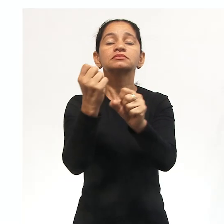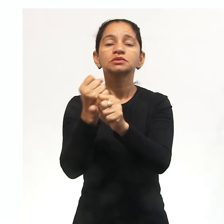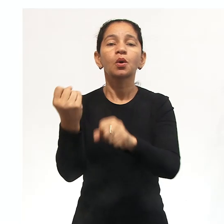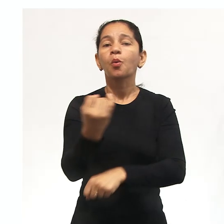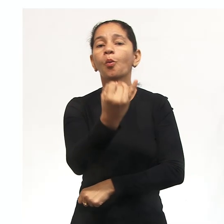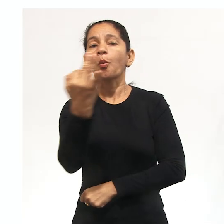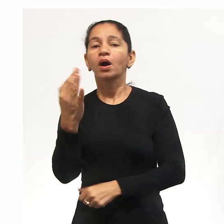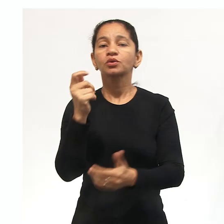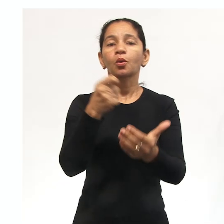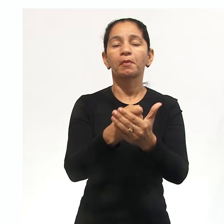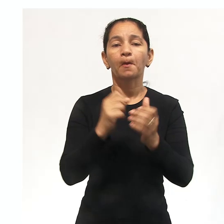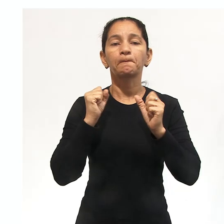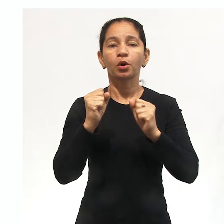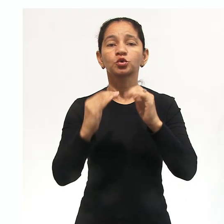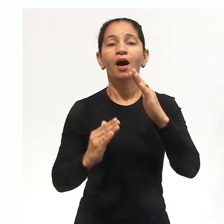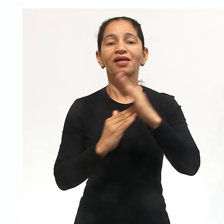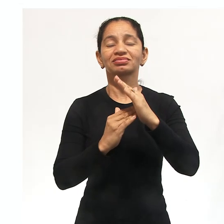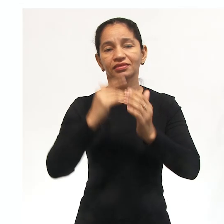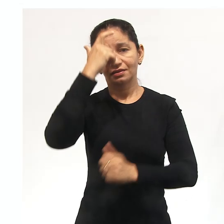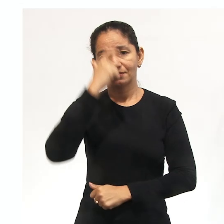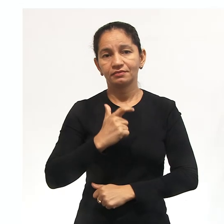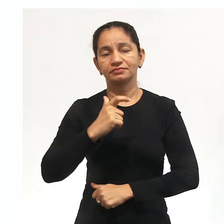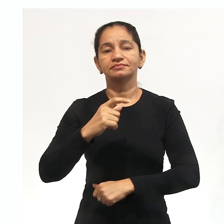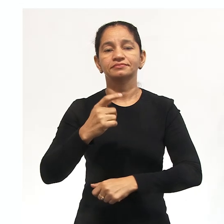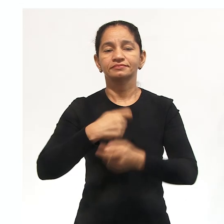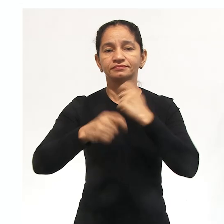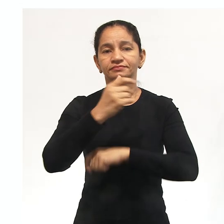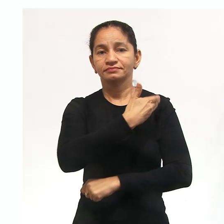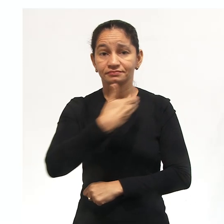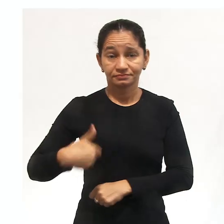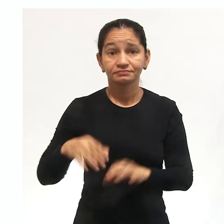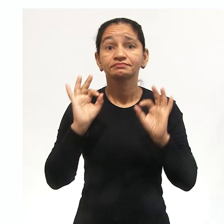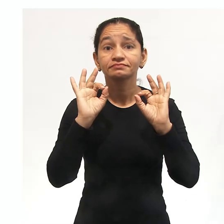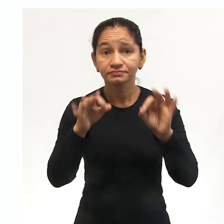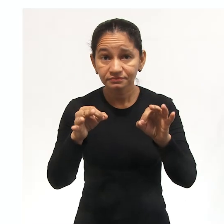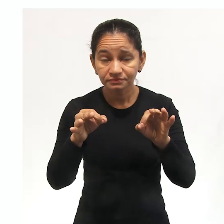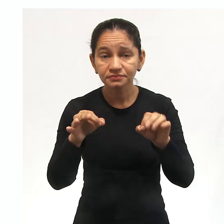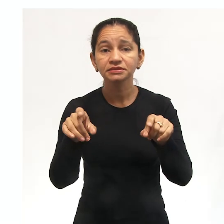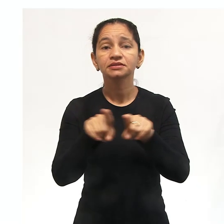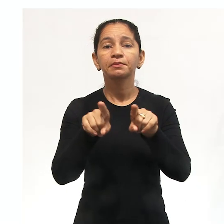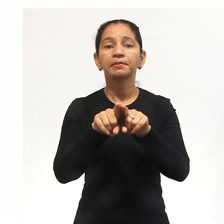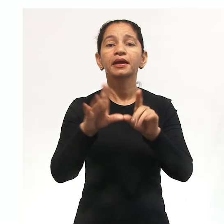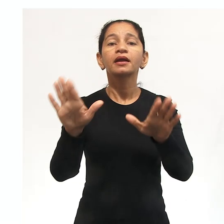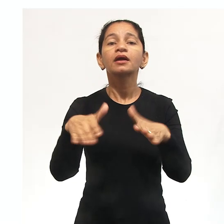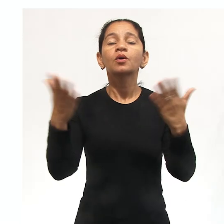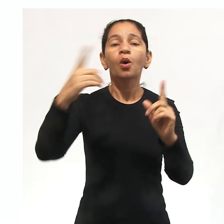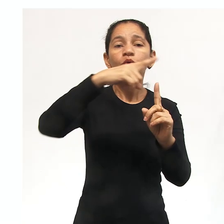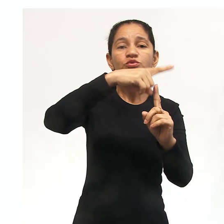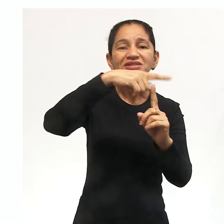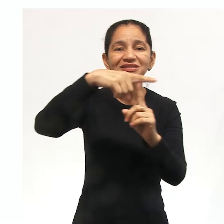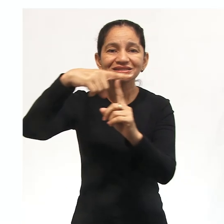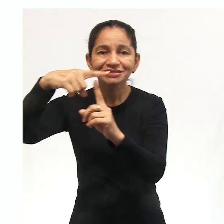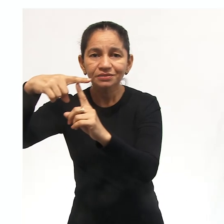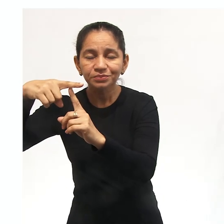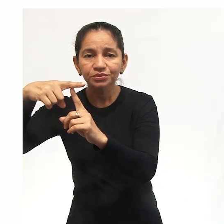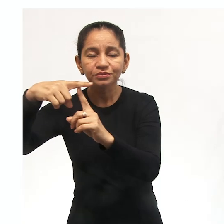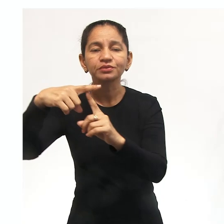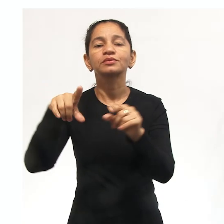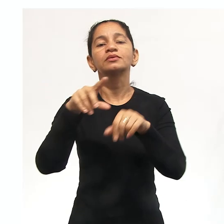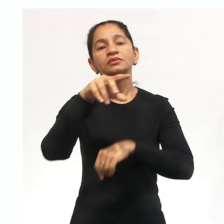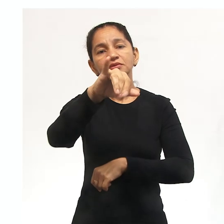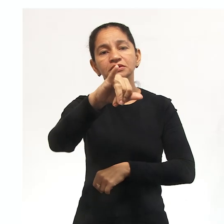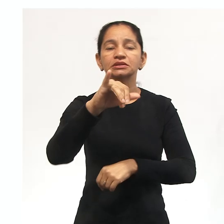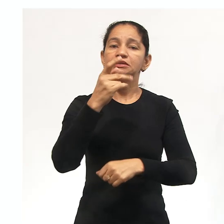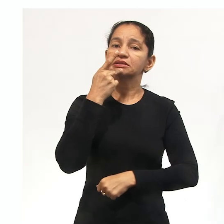estimativo do consumo. Depois, a realização de licitação prévia e as modalidades devem ser adequadas, ou